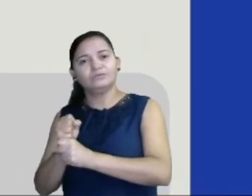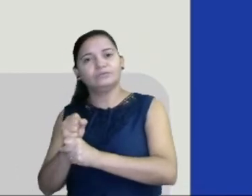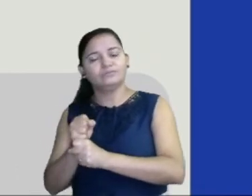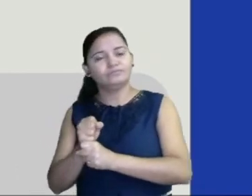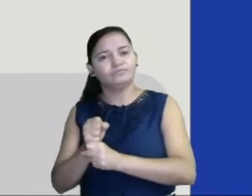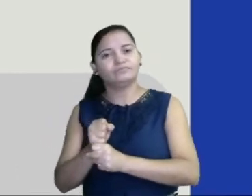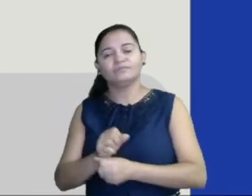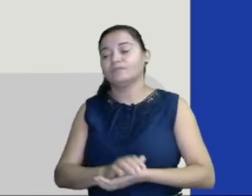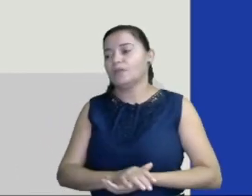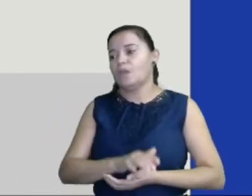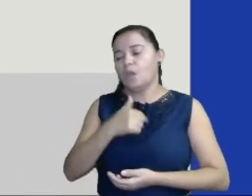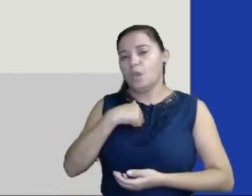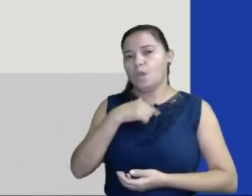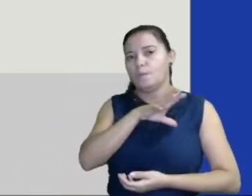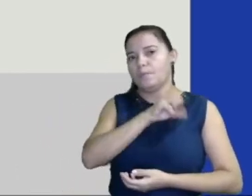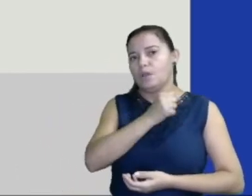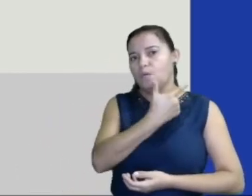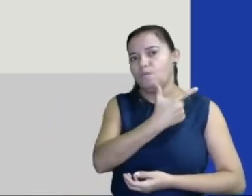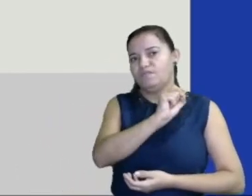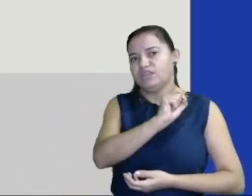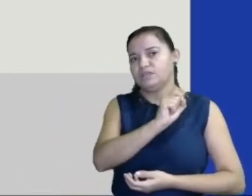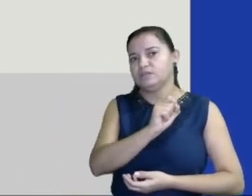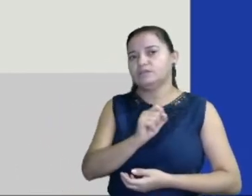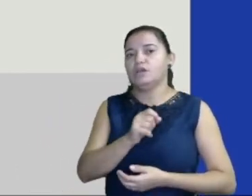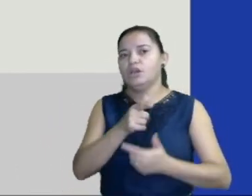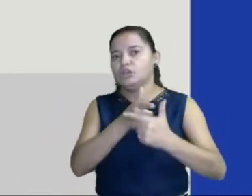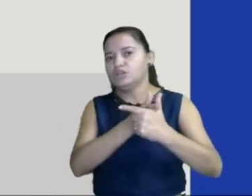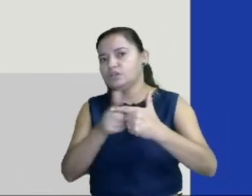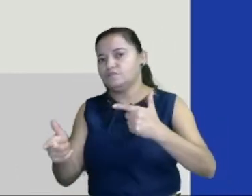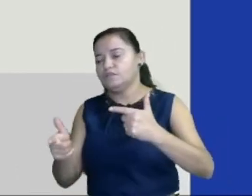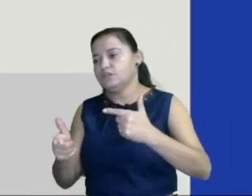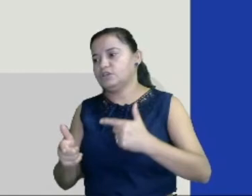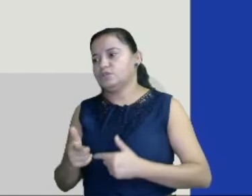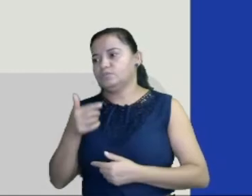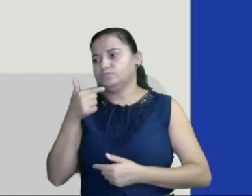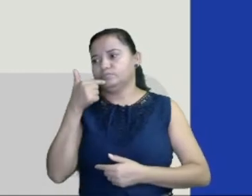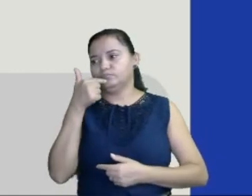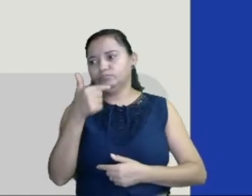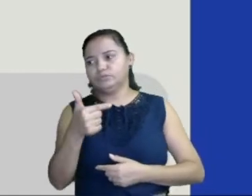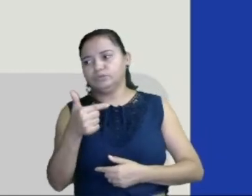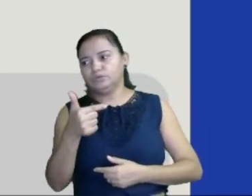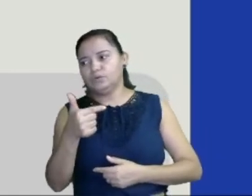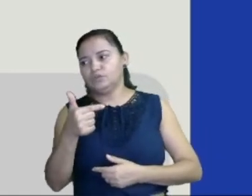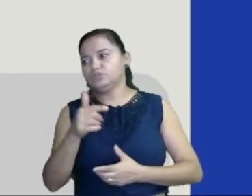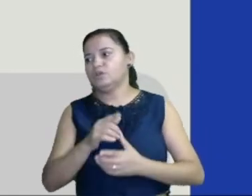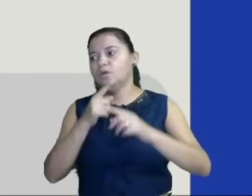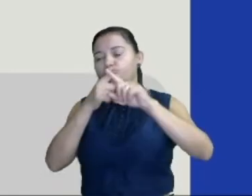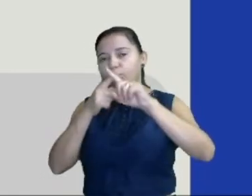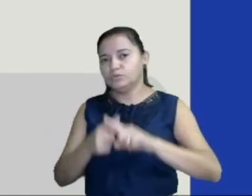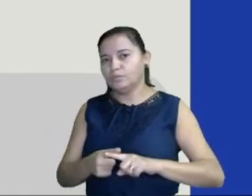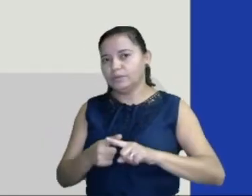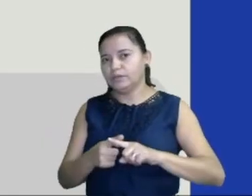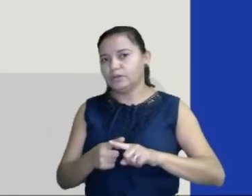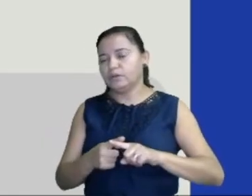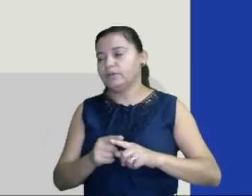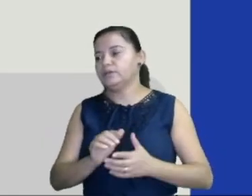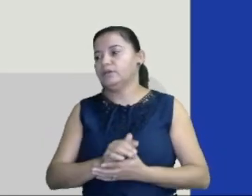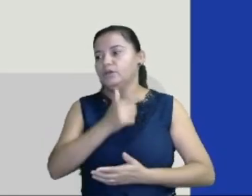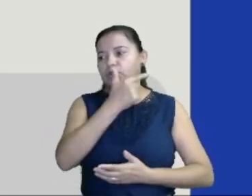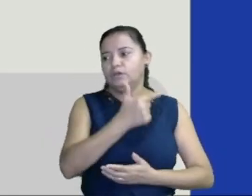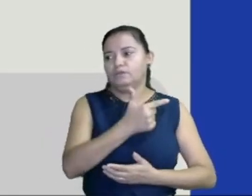divisor então eu vou pegar e 20 / 2 e o que que eu fiz multipliquei só o divisor 20 /